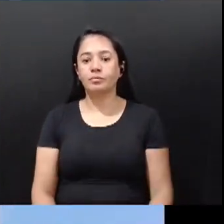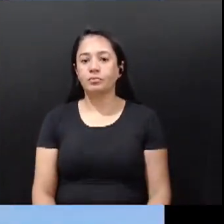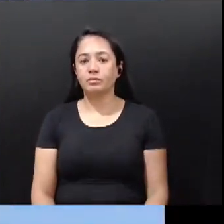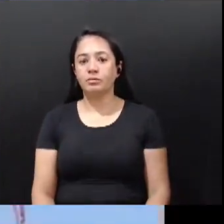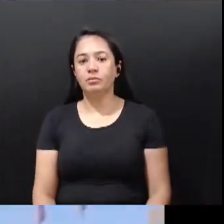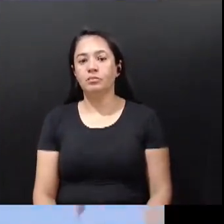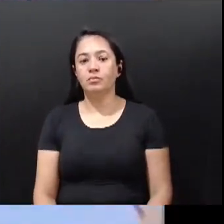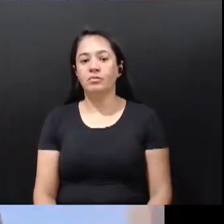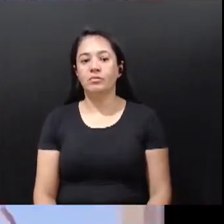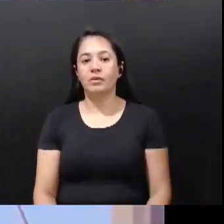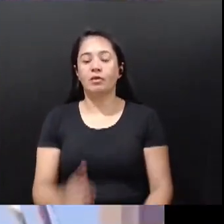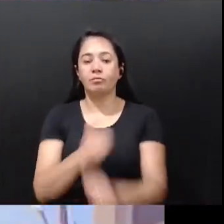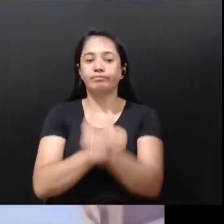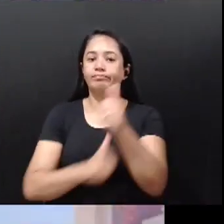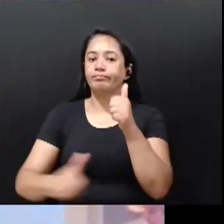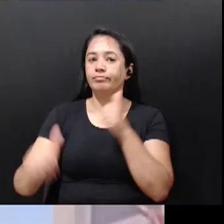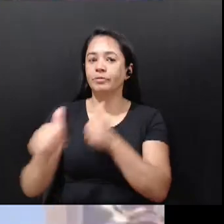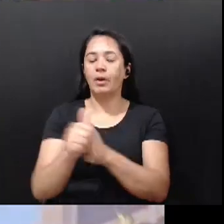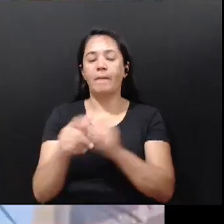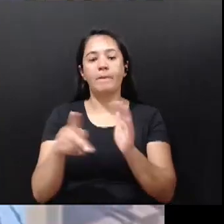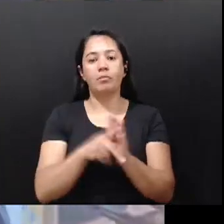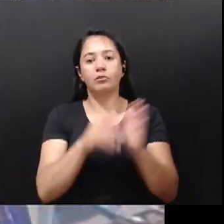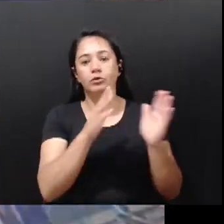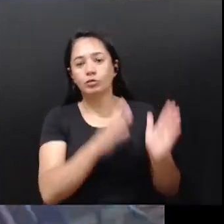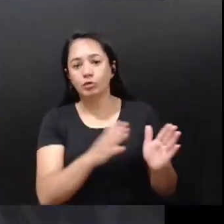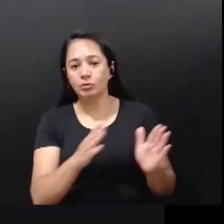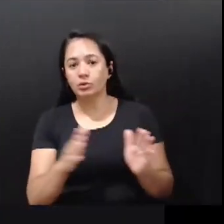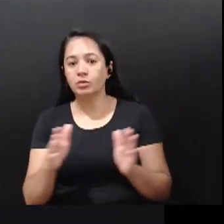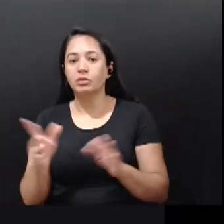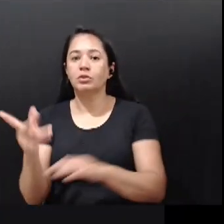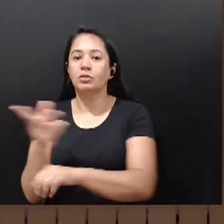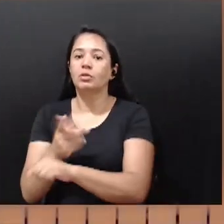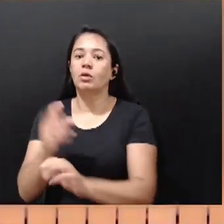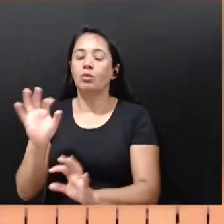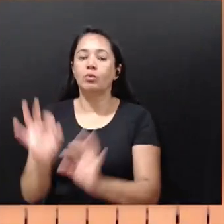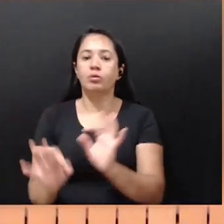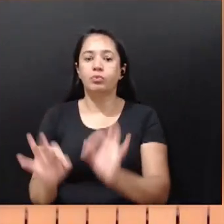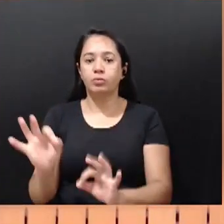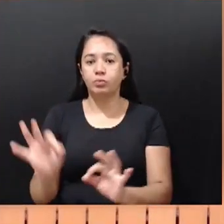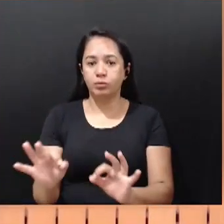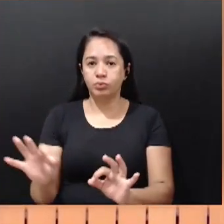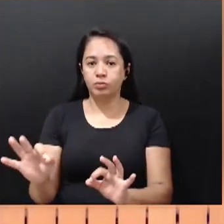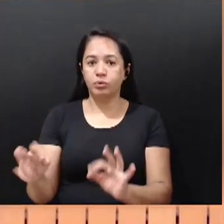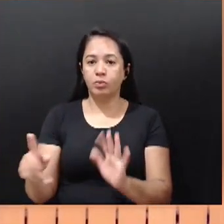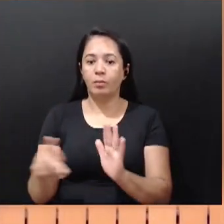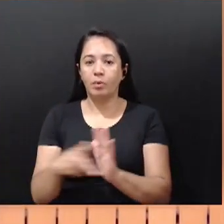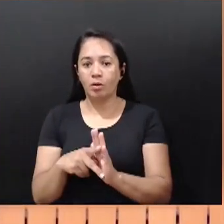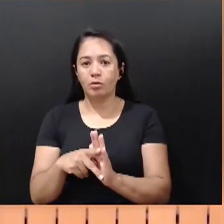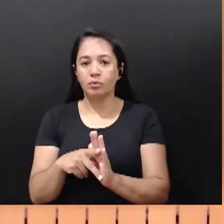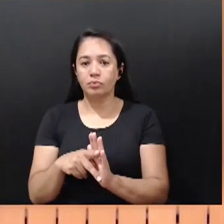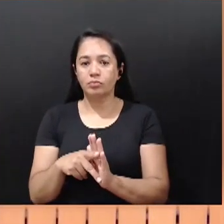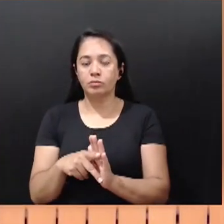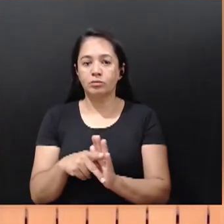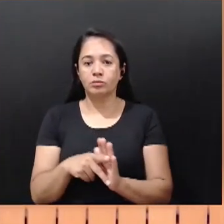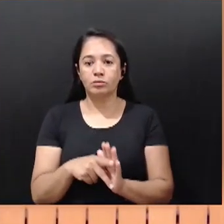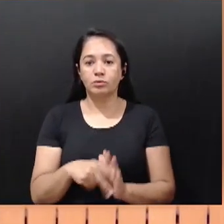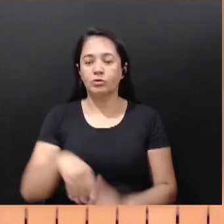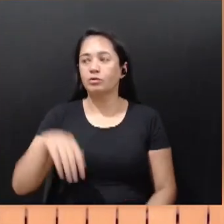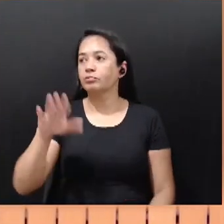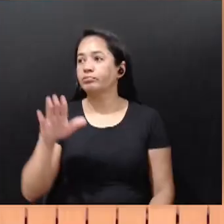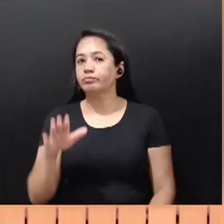protagonistas desse processo de busca de uma organização dos mais explorados, dos de